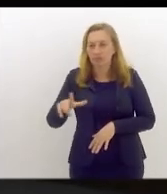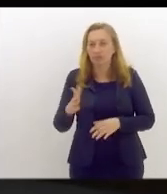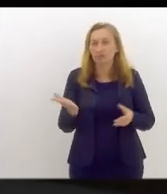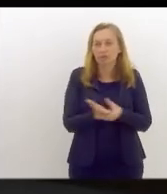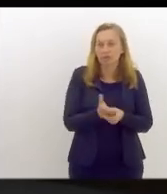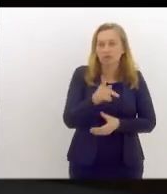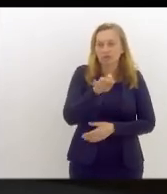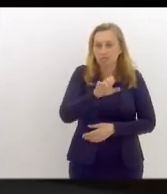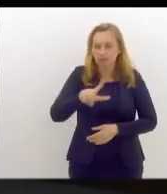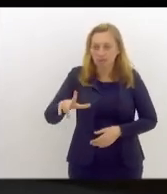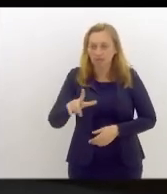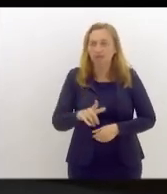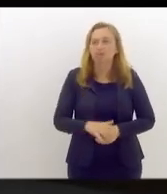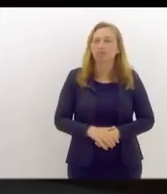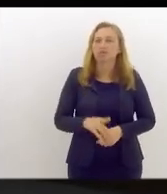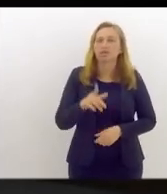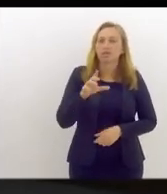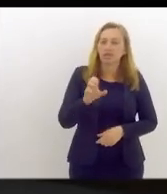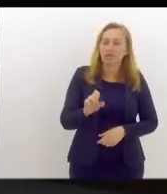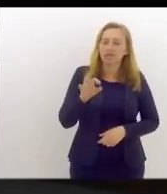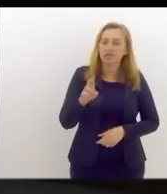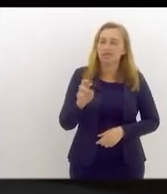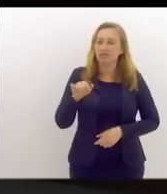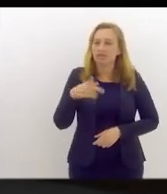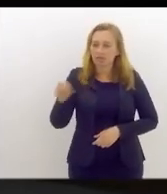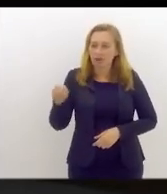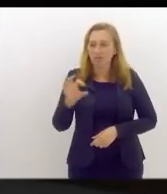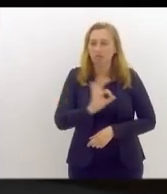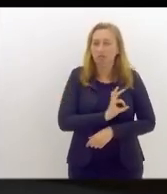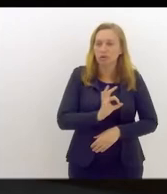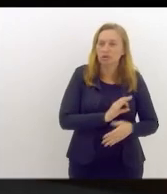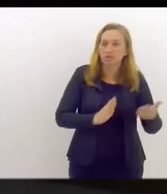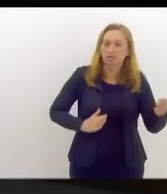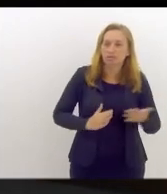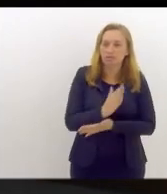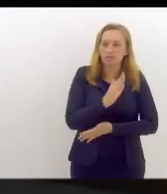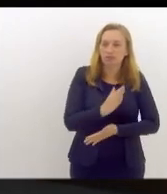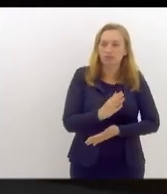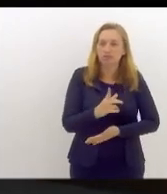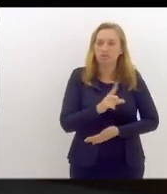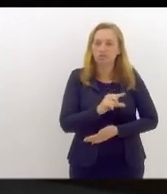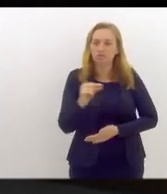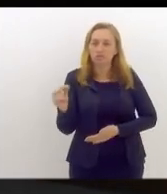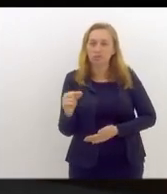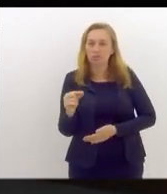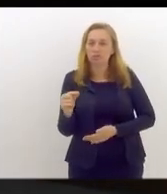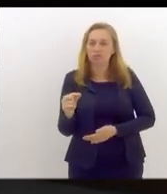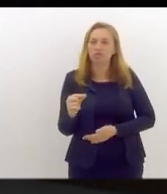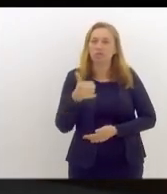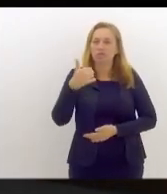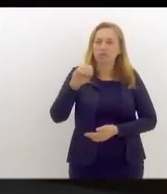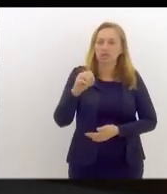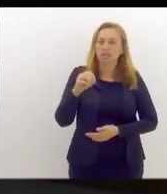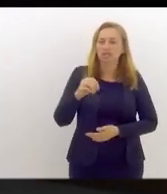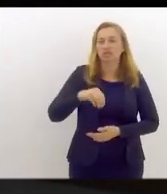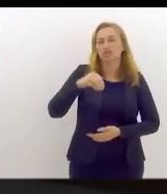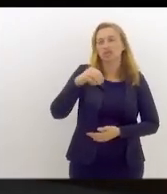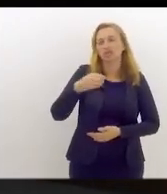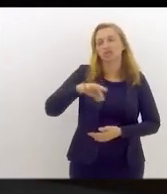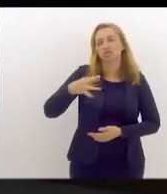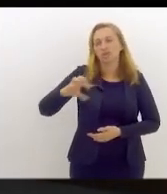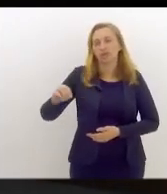no cargo de escrivão de polícia tendo sido aprovado nomeado e empossado em 10 de Março de